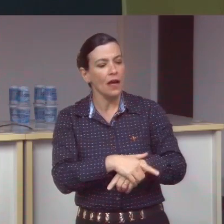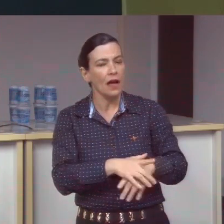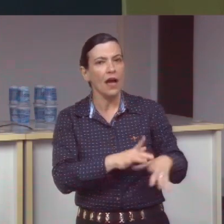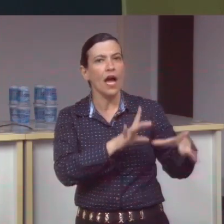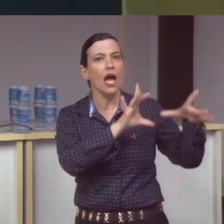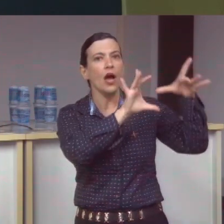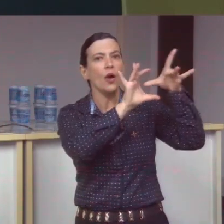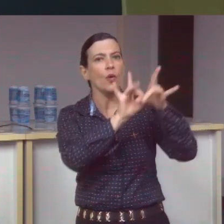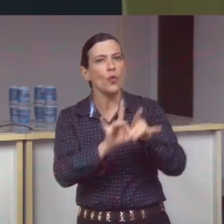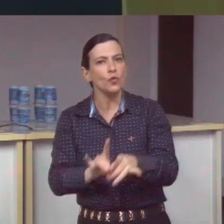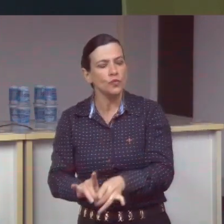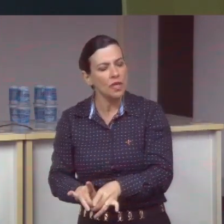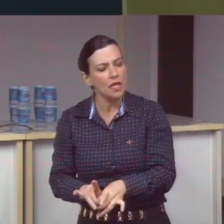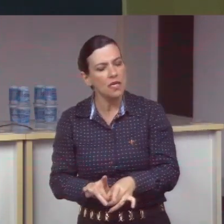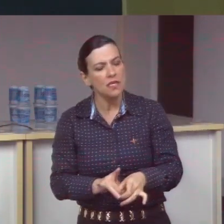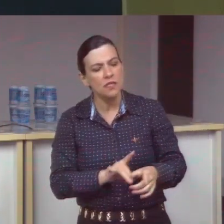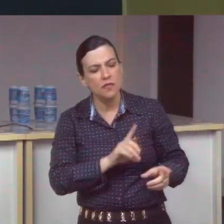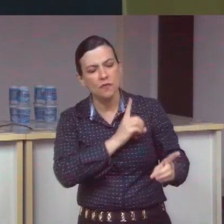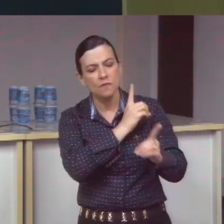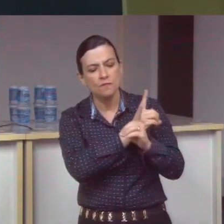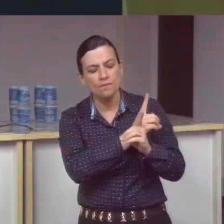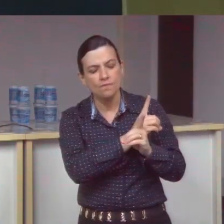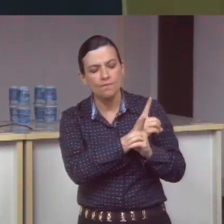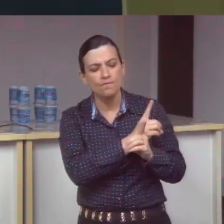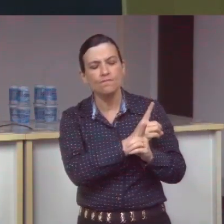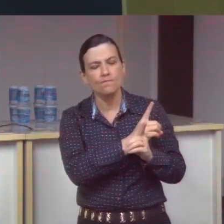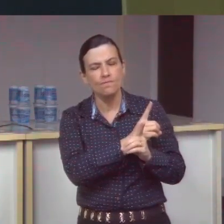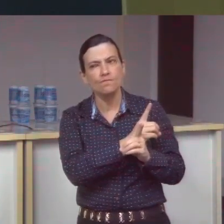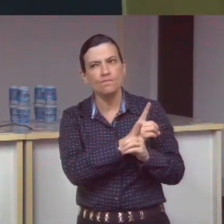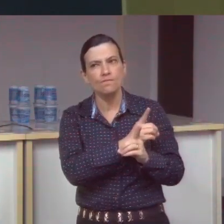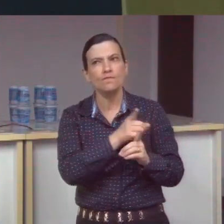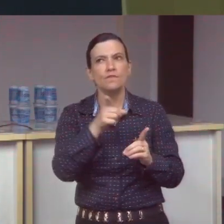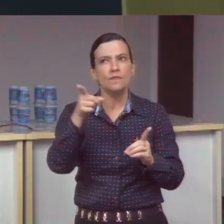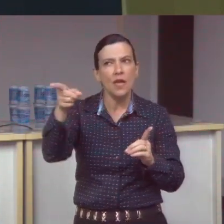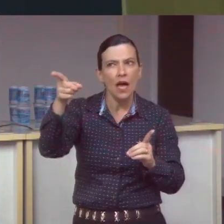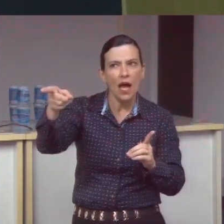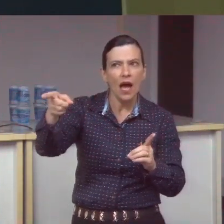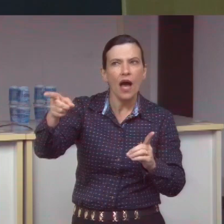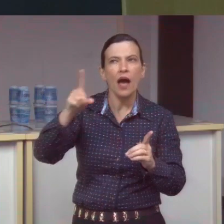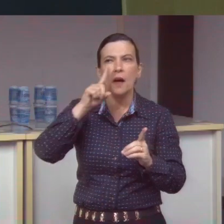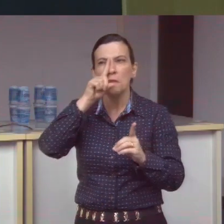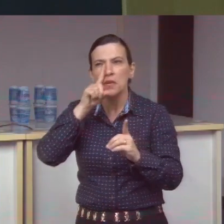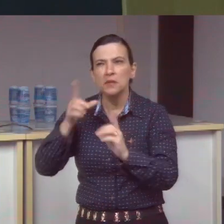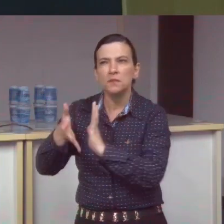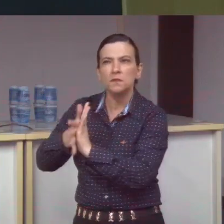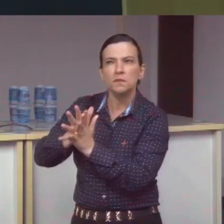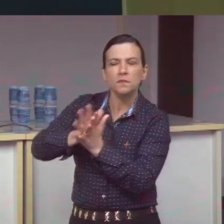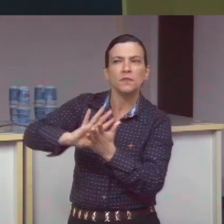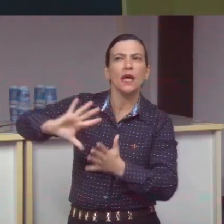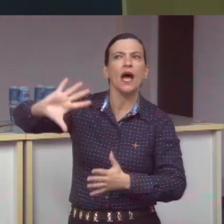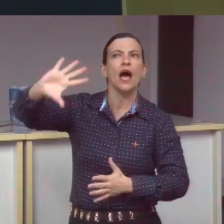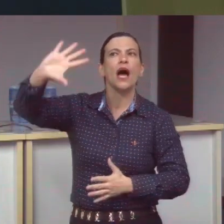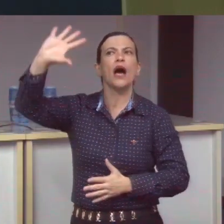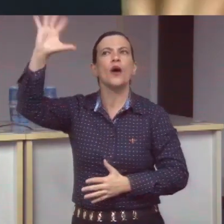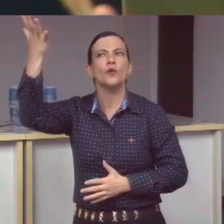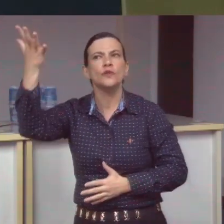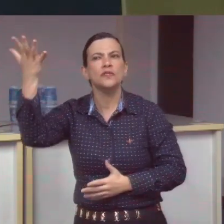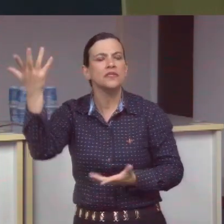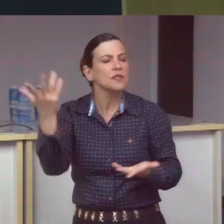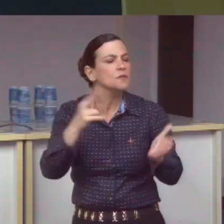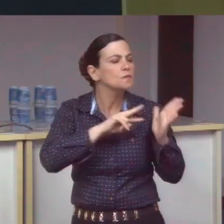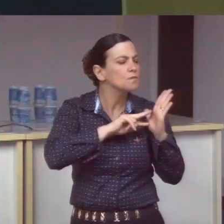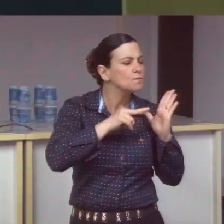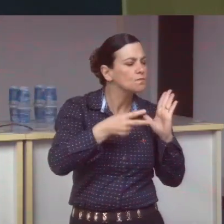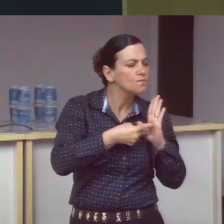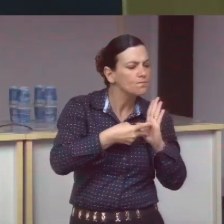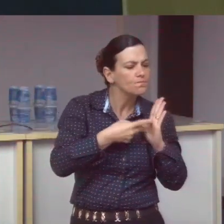num determinado contexto que aquele fato, aquele acontecimento é entendido como desastre. Né?